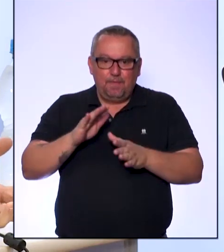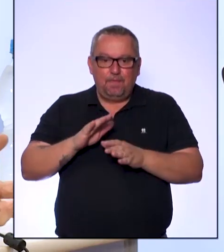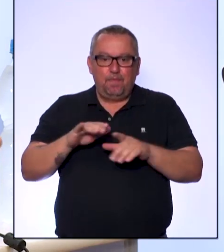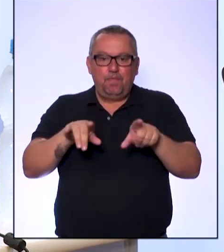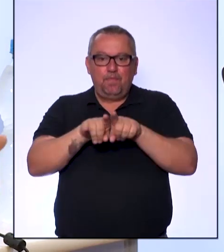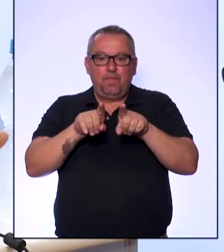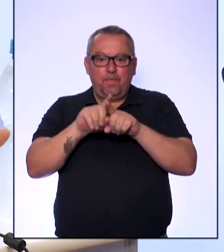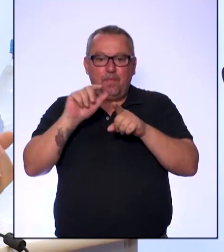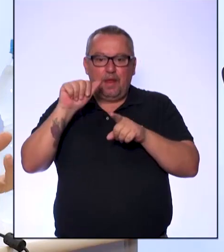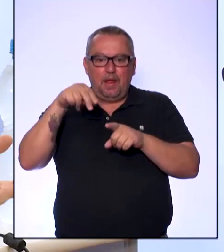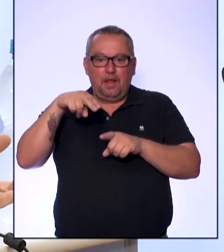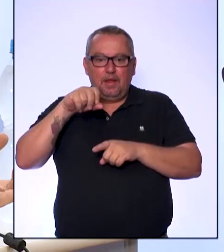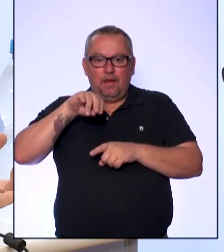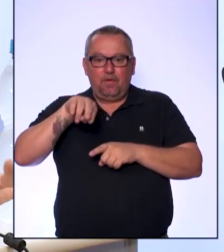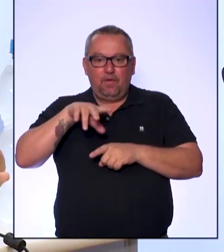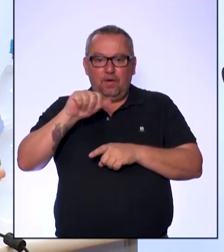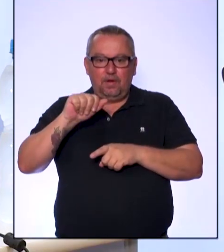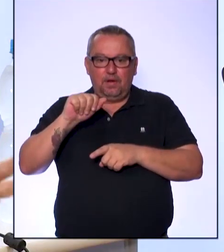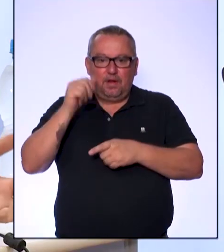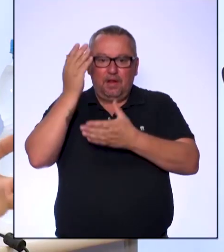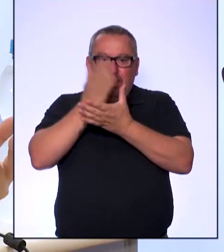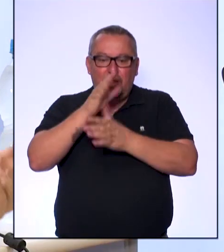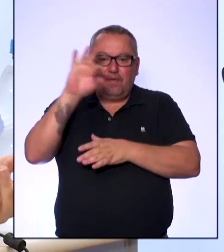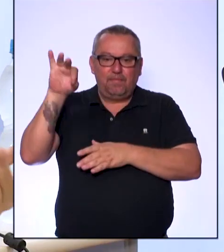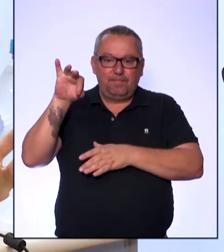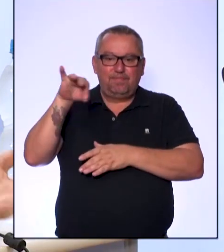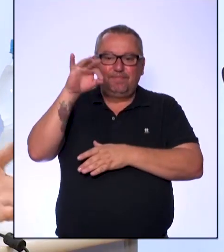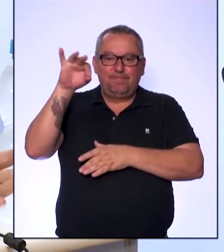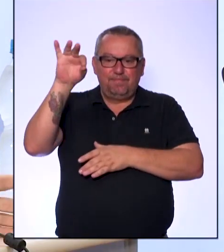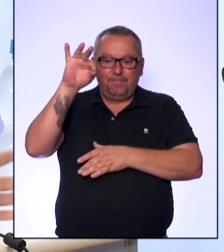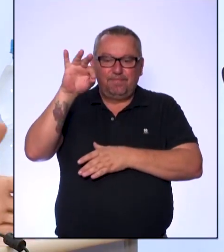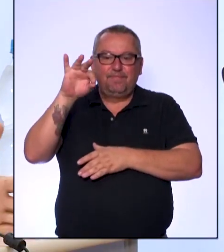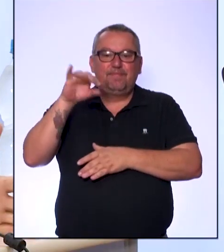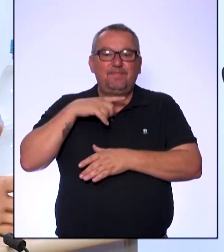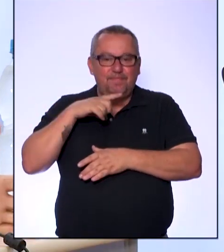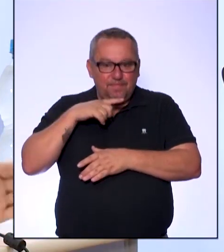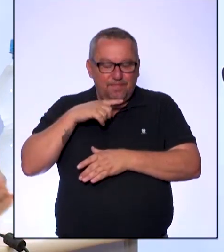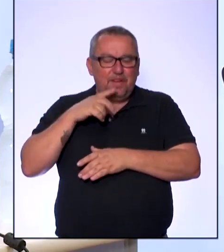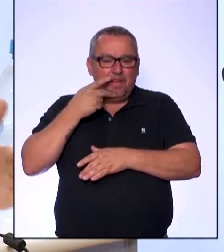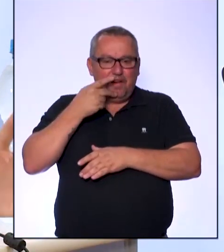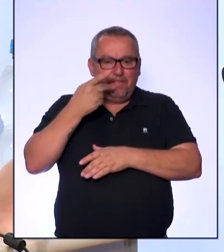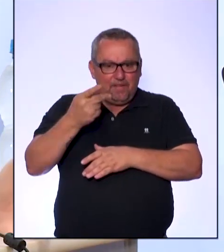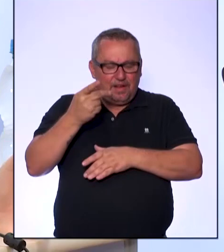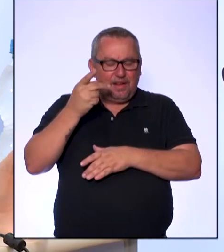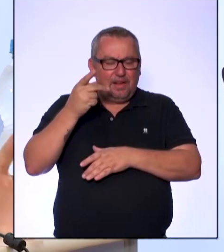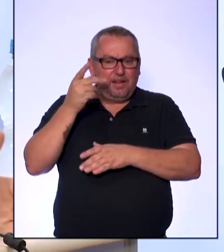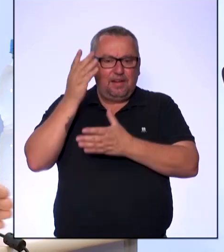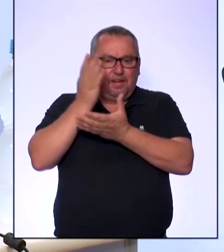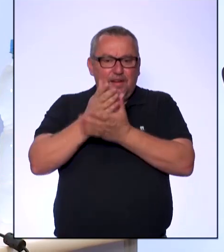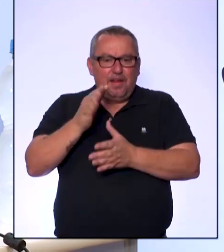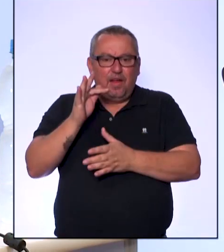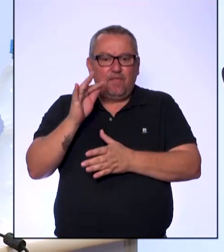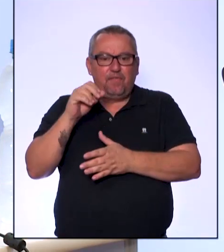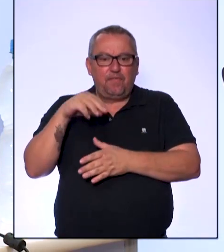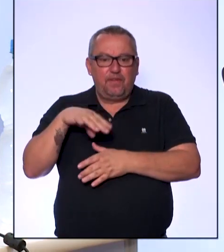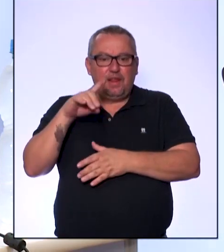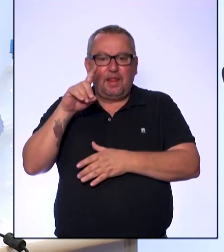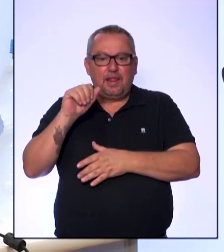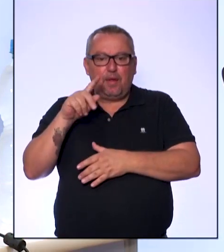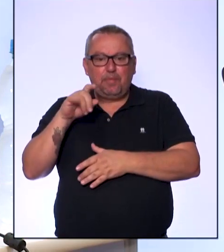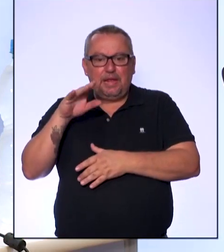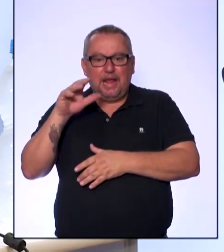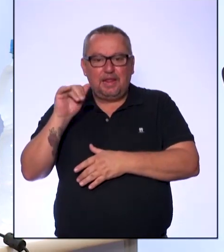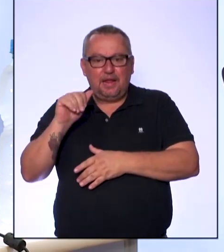a Ana Júlia falou, é o final das abelhas. Realmente, o texto ele remete mesmo, é o fim da picada, a extinção